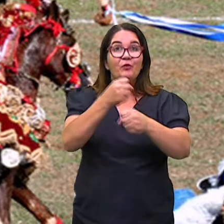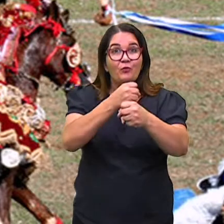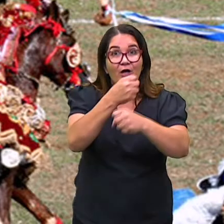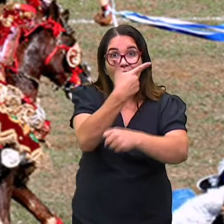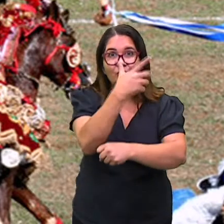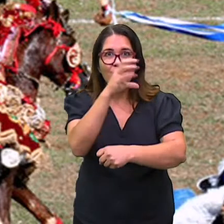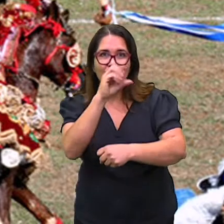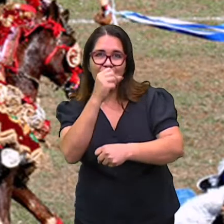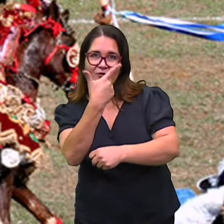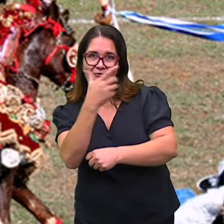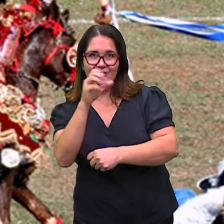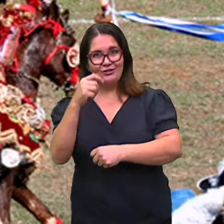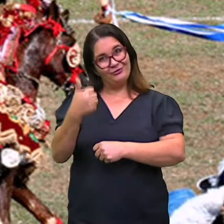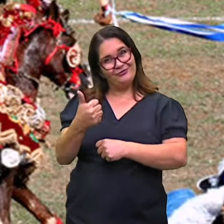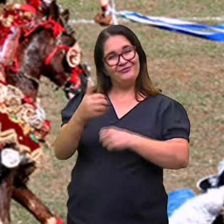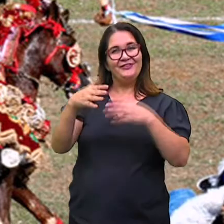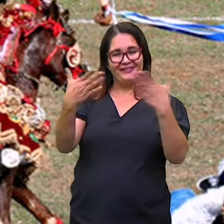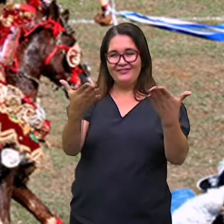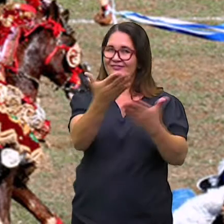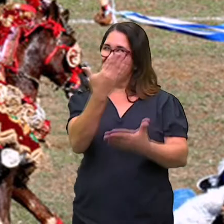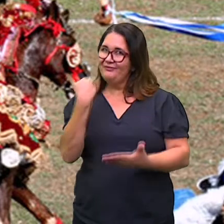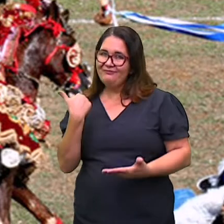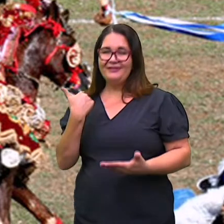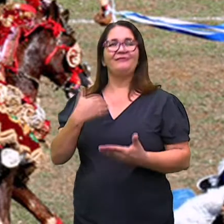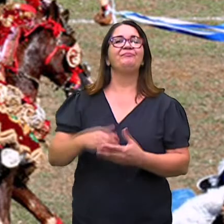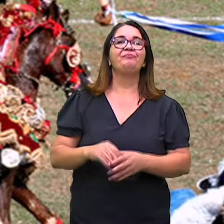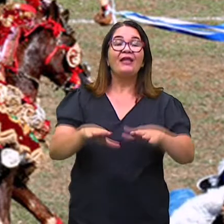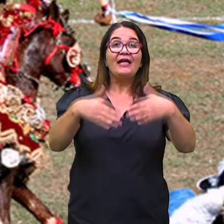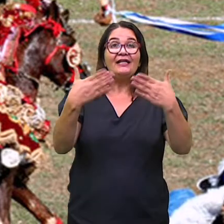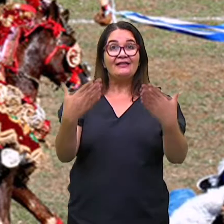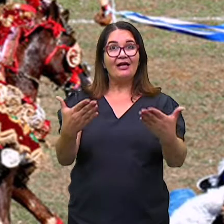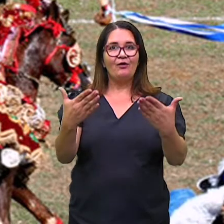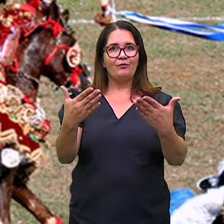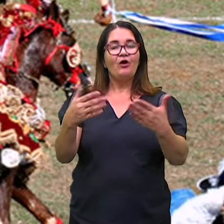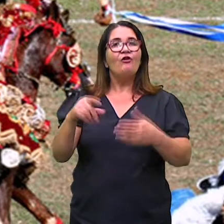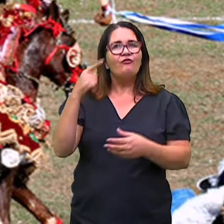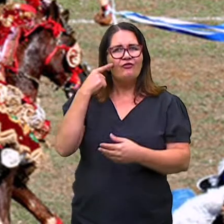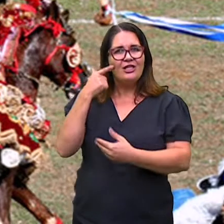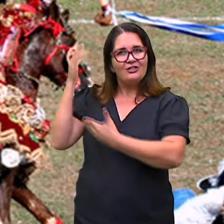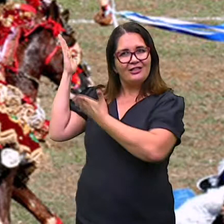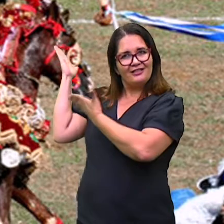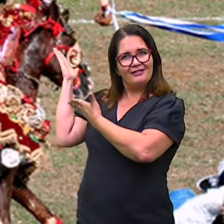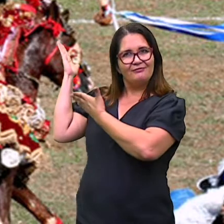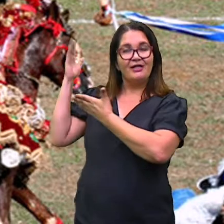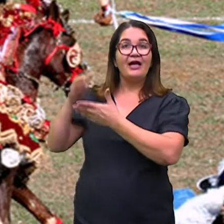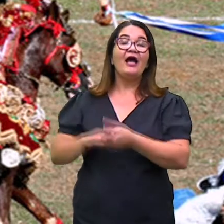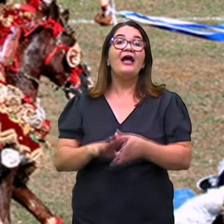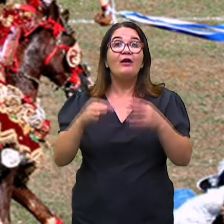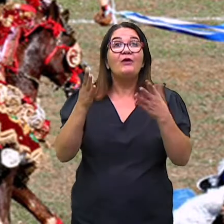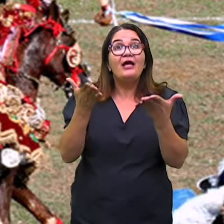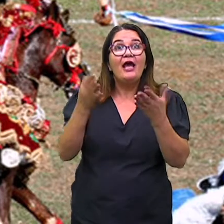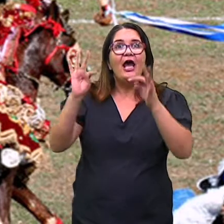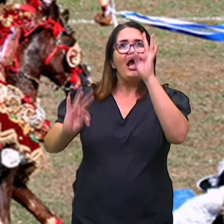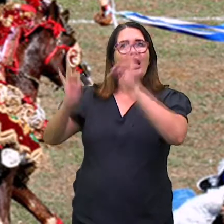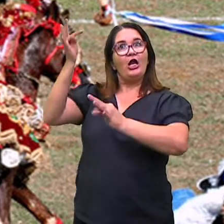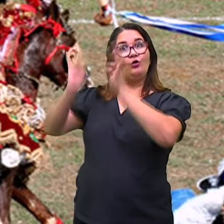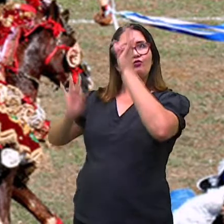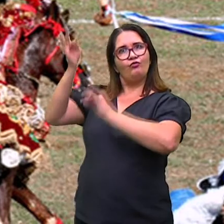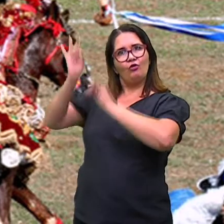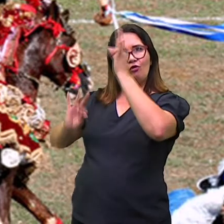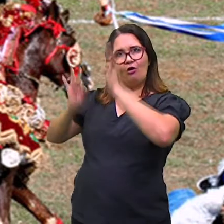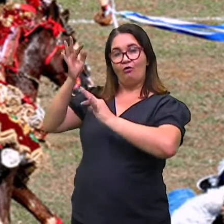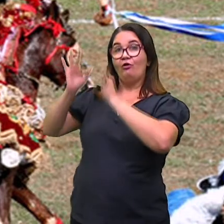Tá fora, ano 2021. A cavalhada é um folguedo, ou seja, uma festa popular do folclore